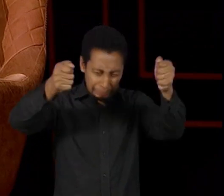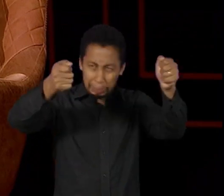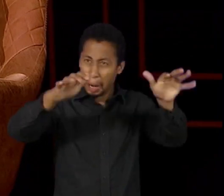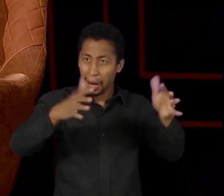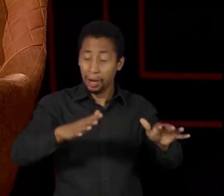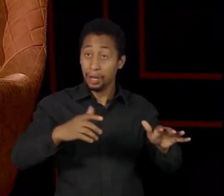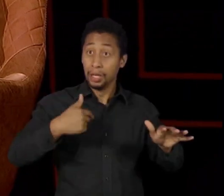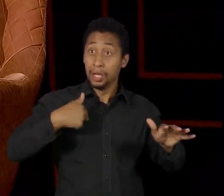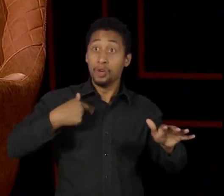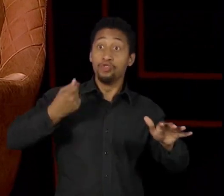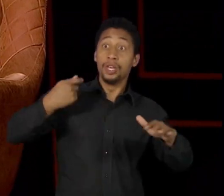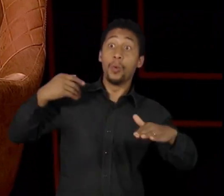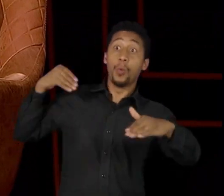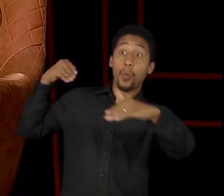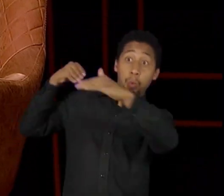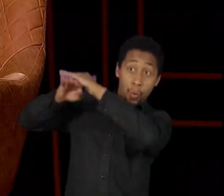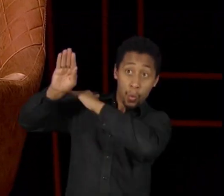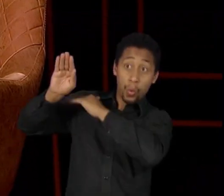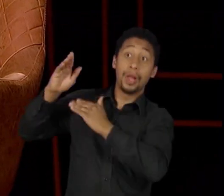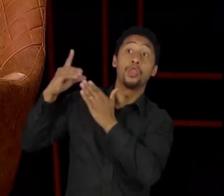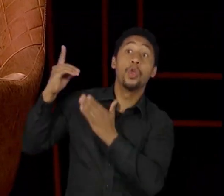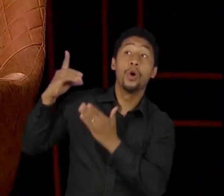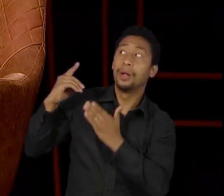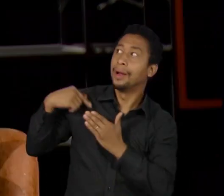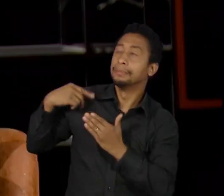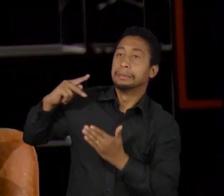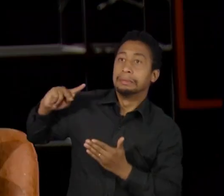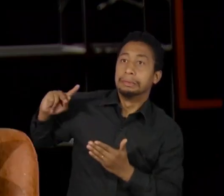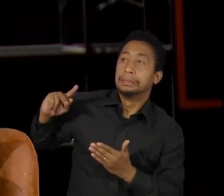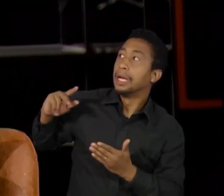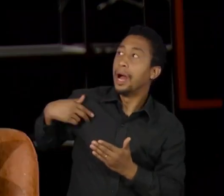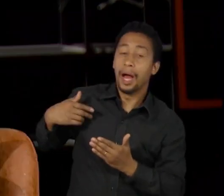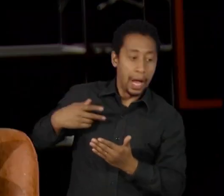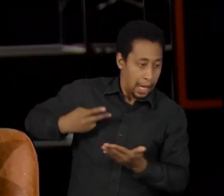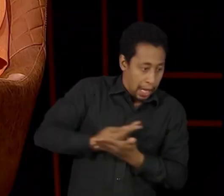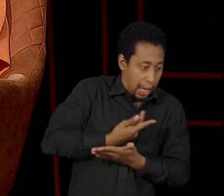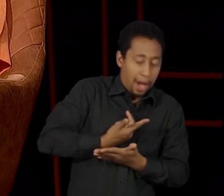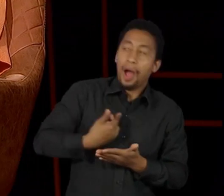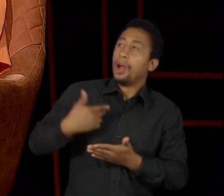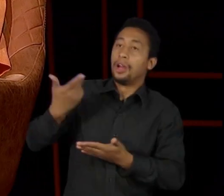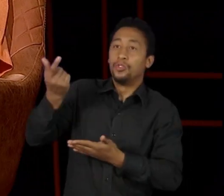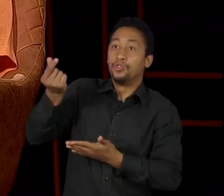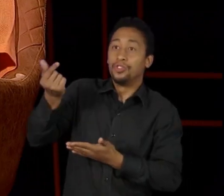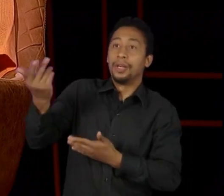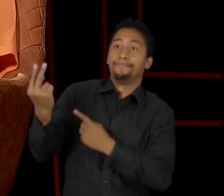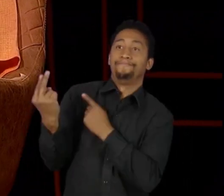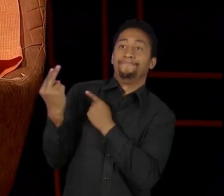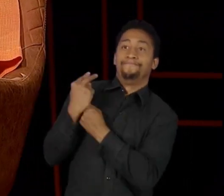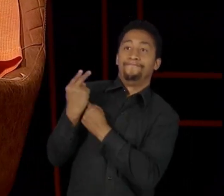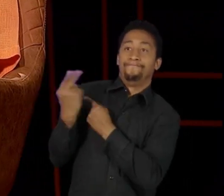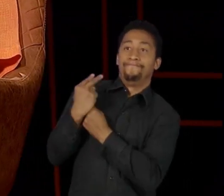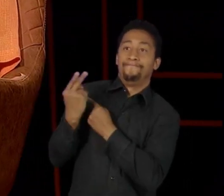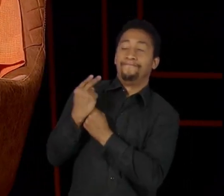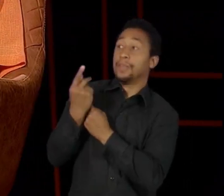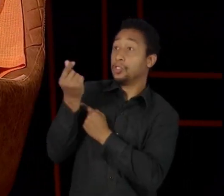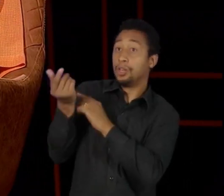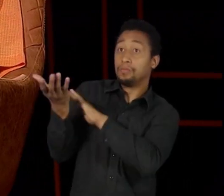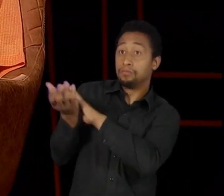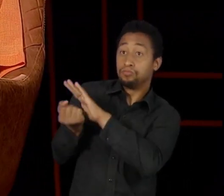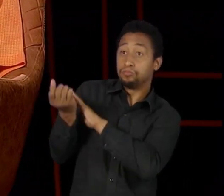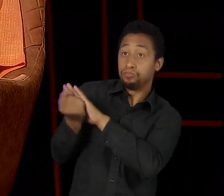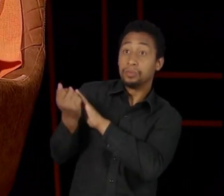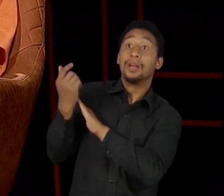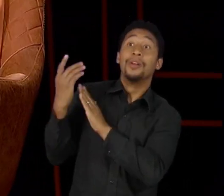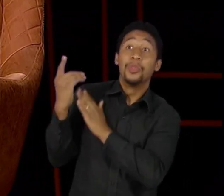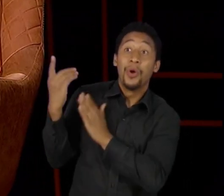teve o acerto final da Bandeirantes. E aí eu tinha uma grana, que me segurou quase 2 anos. A grana que eu trouxe